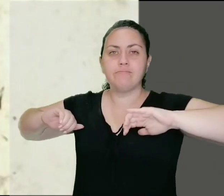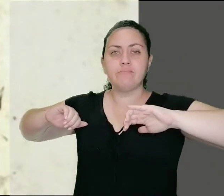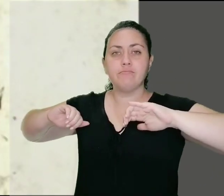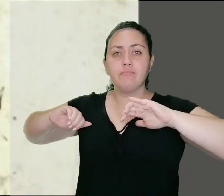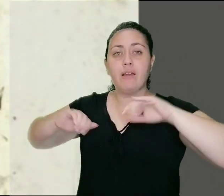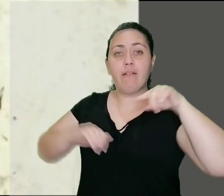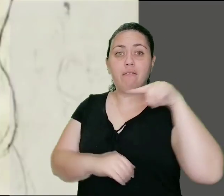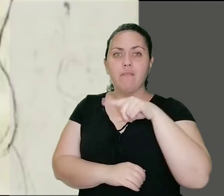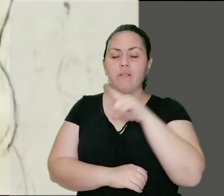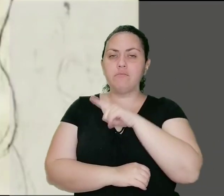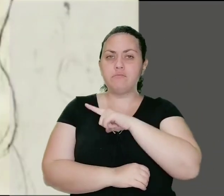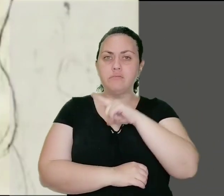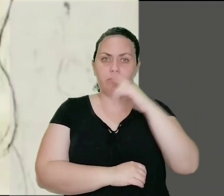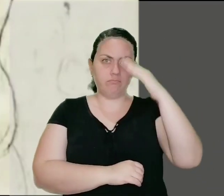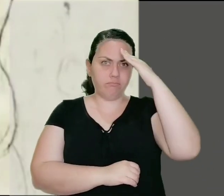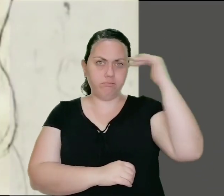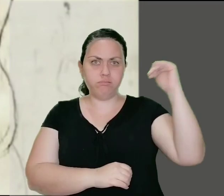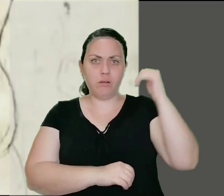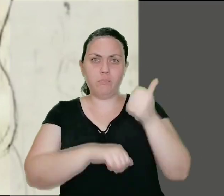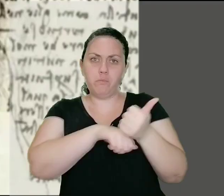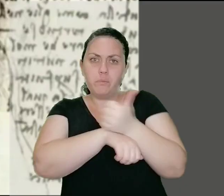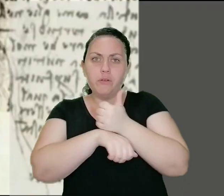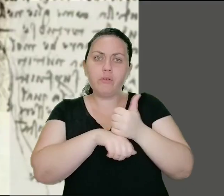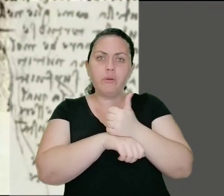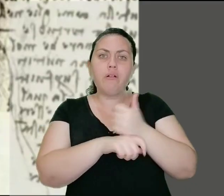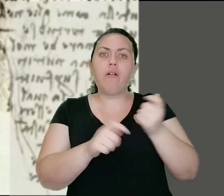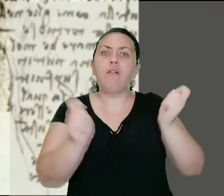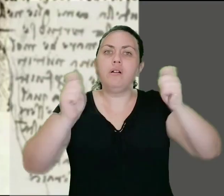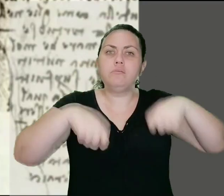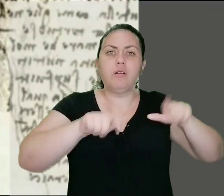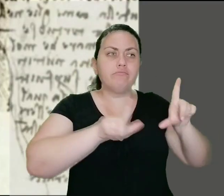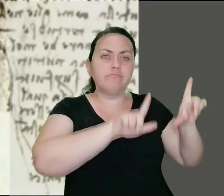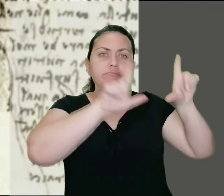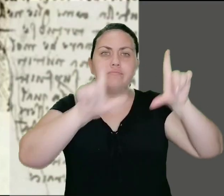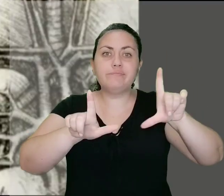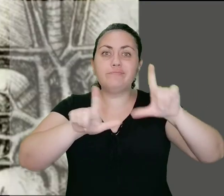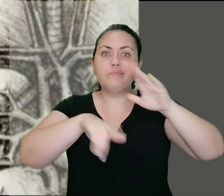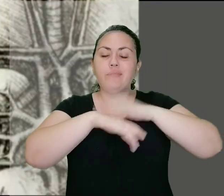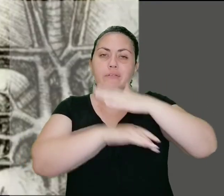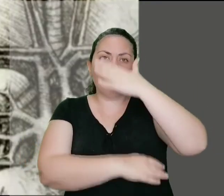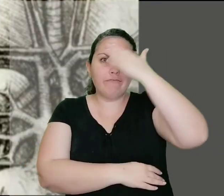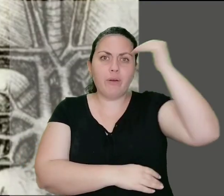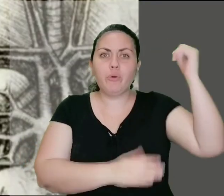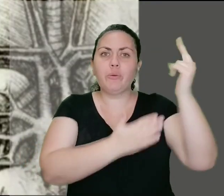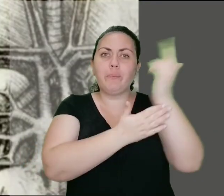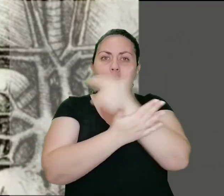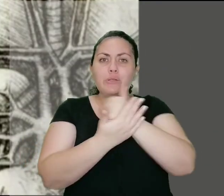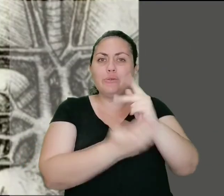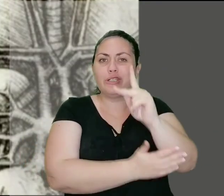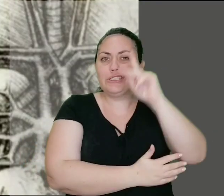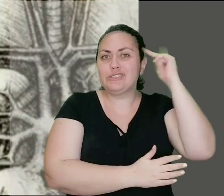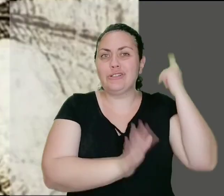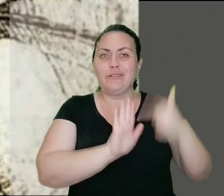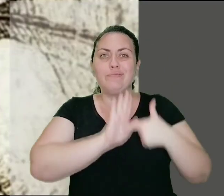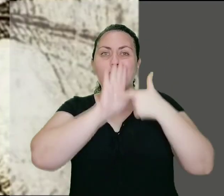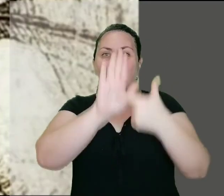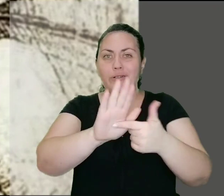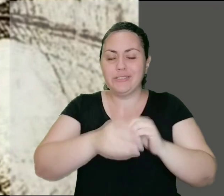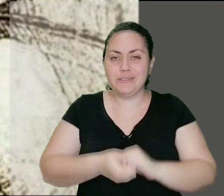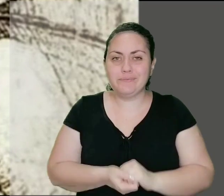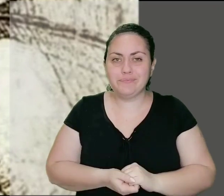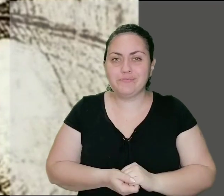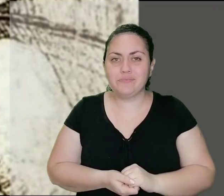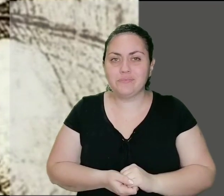seu talento, deixou para a posteridade alguns dos maiores legados artísticos e científicos da história.